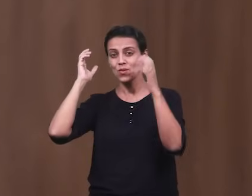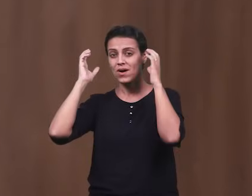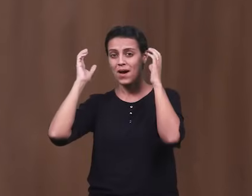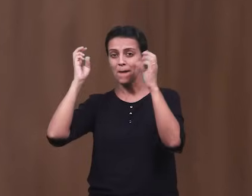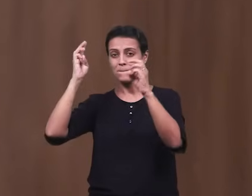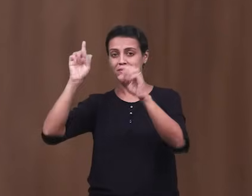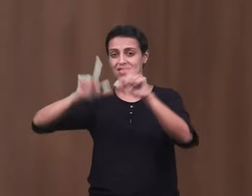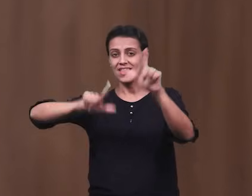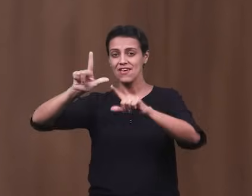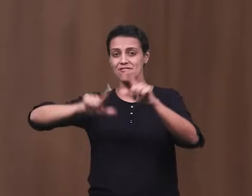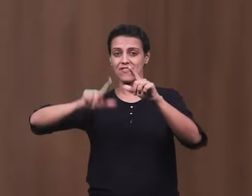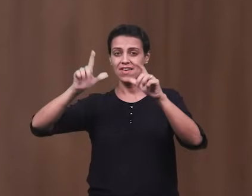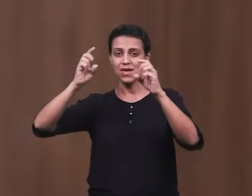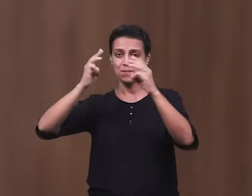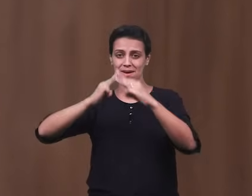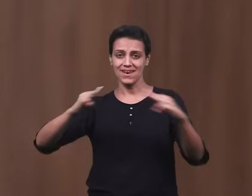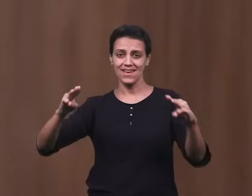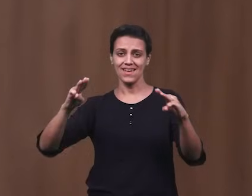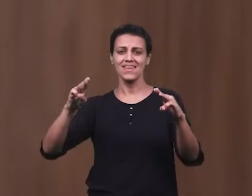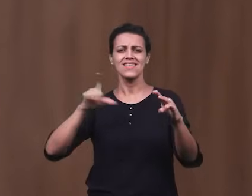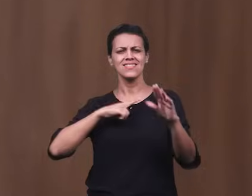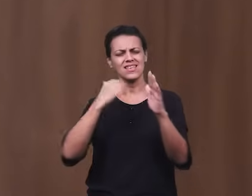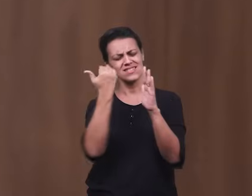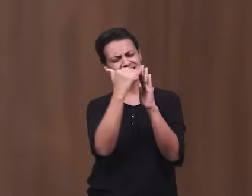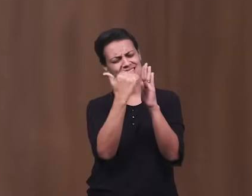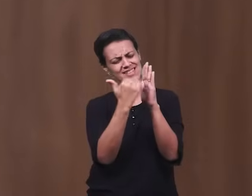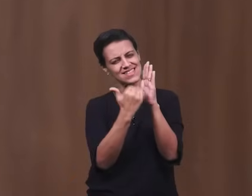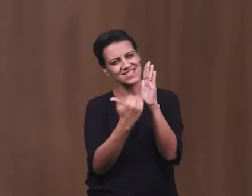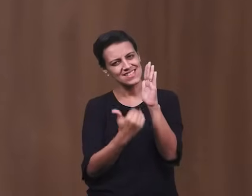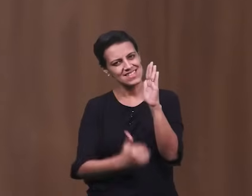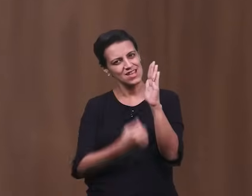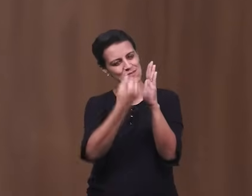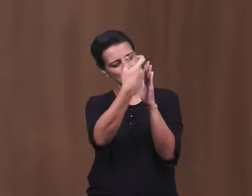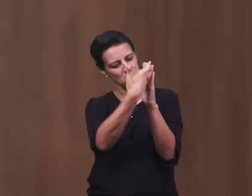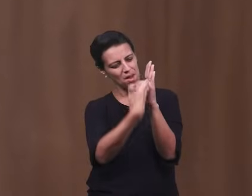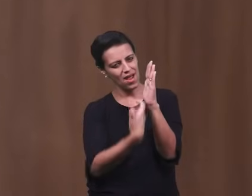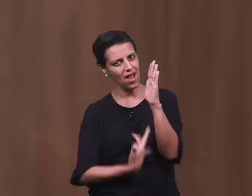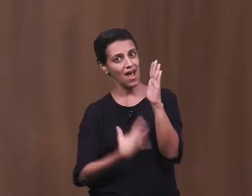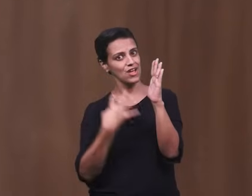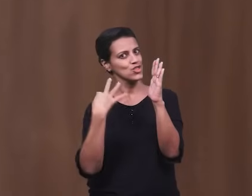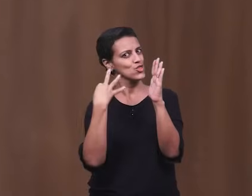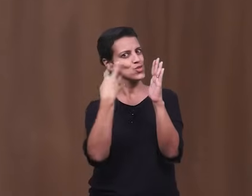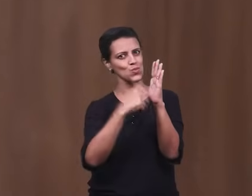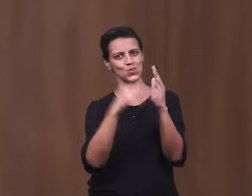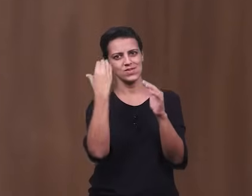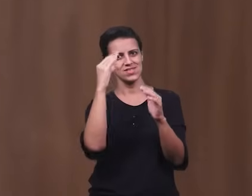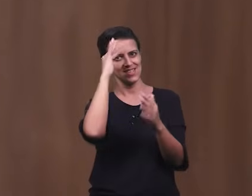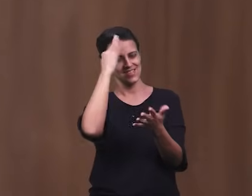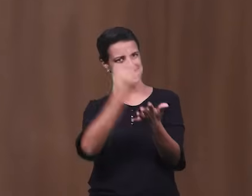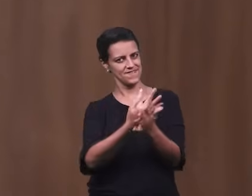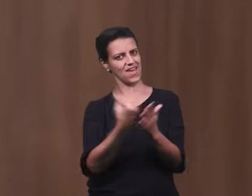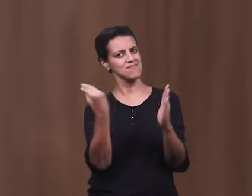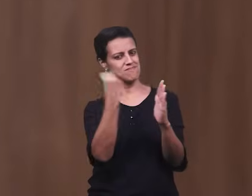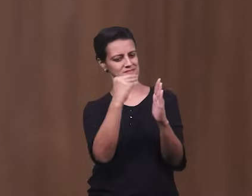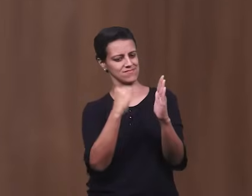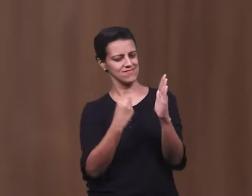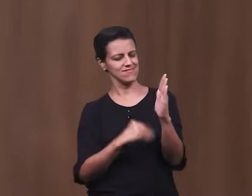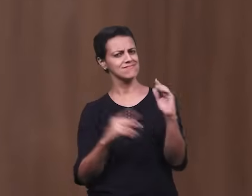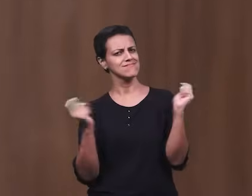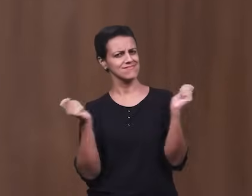lá você tem acesso à playlist do Ciência e Fé com todos os episódios que nós já gravamos até hoje, então você